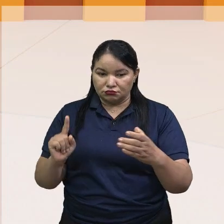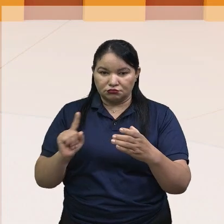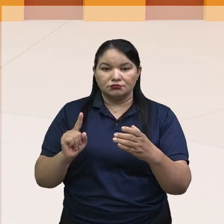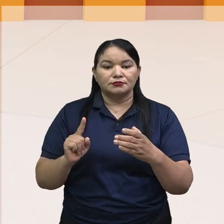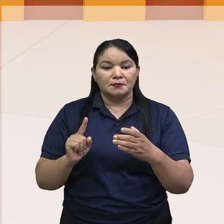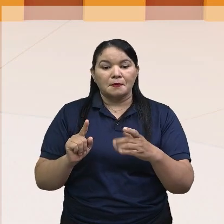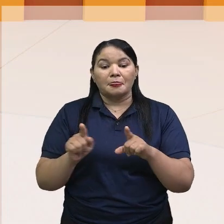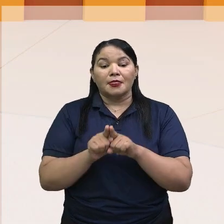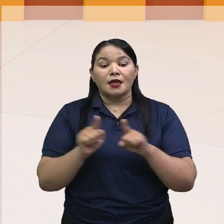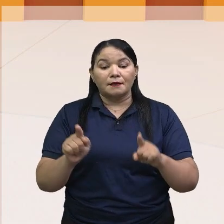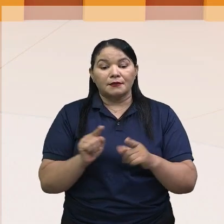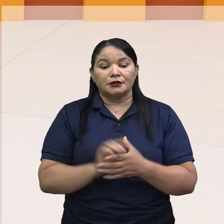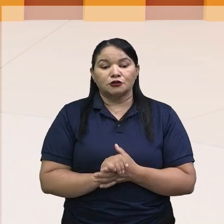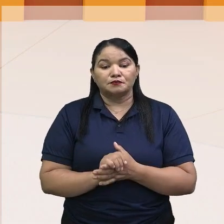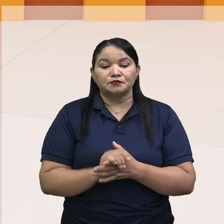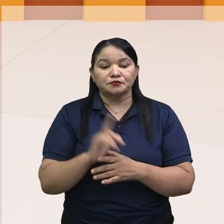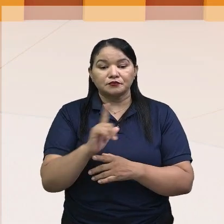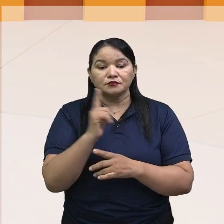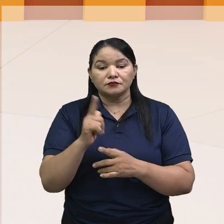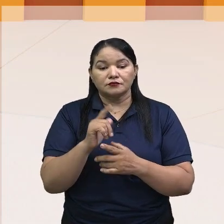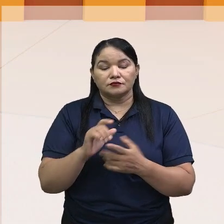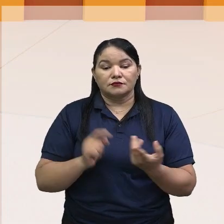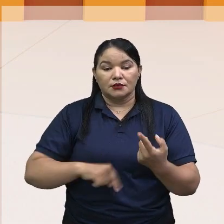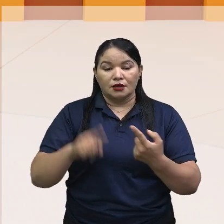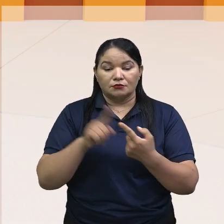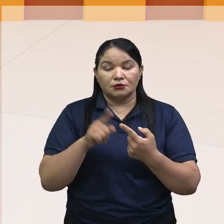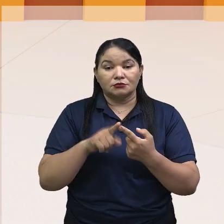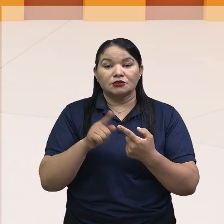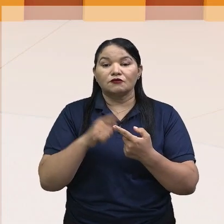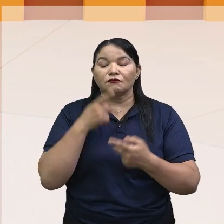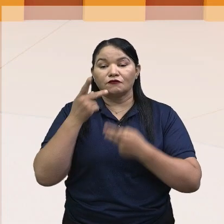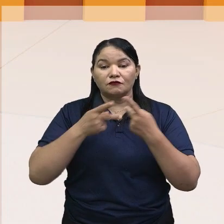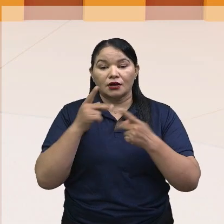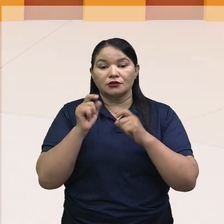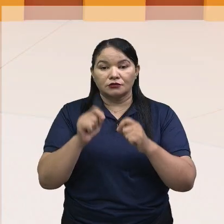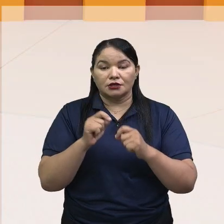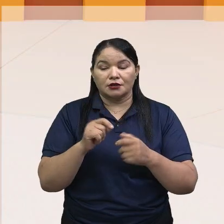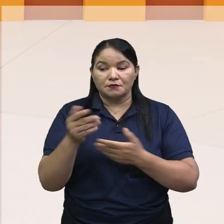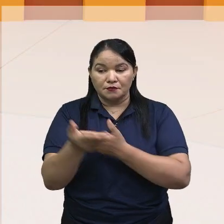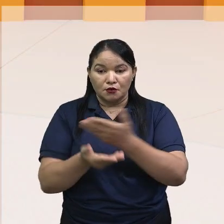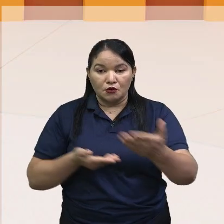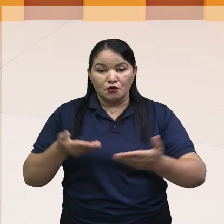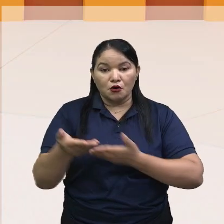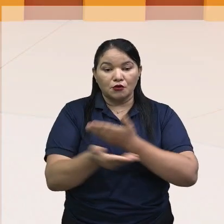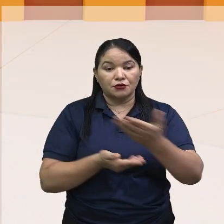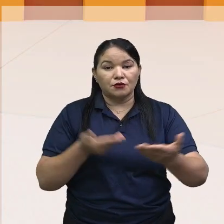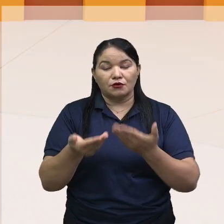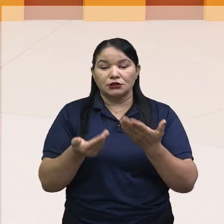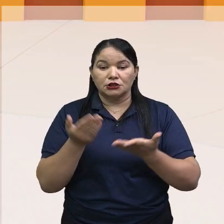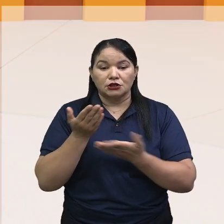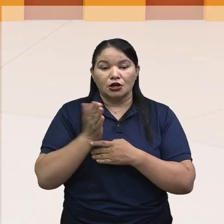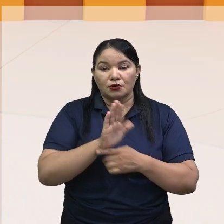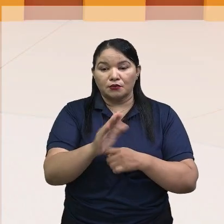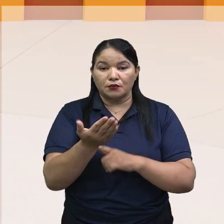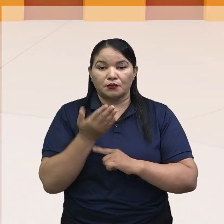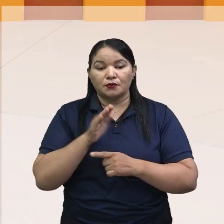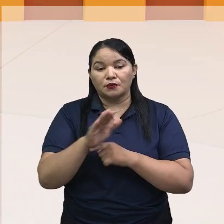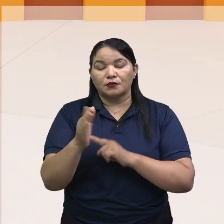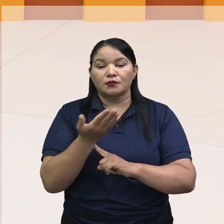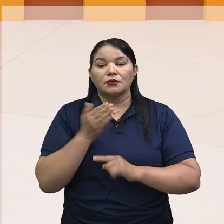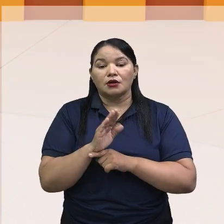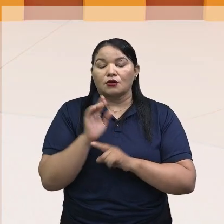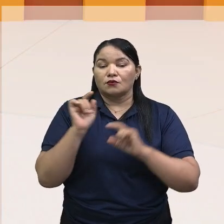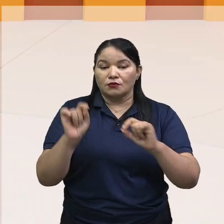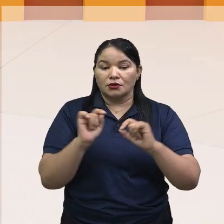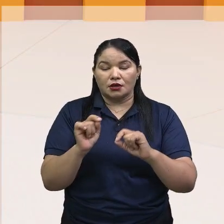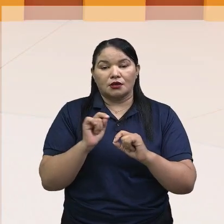Então, o clientelismo, ele versa sobre essa troca de favores entre esses sujeitos com o intuito de